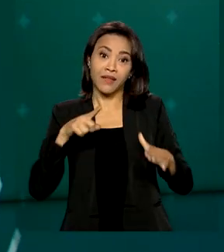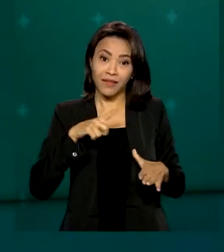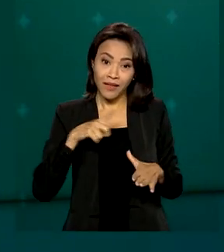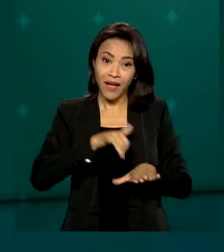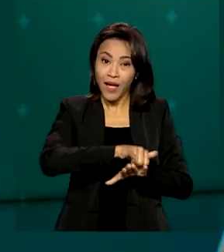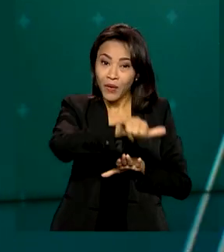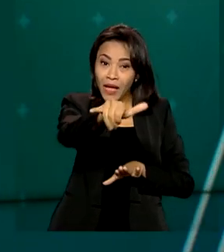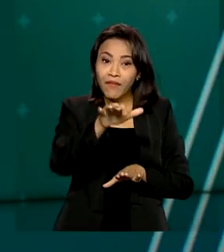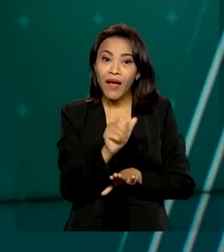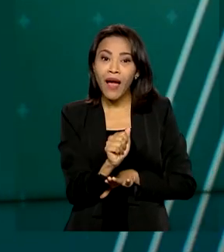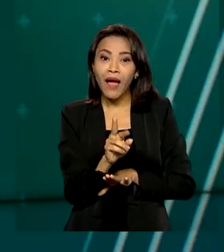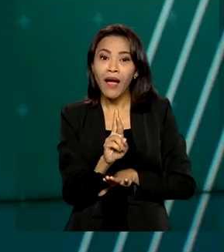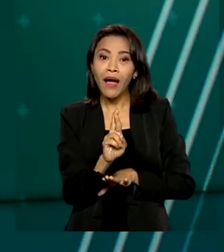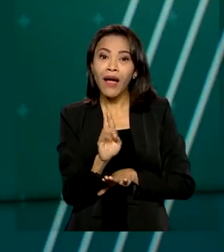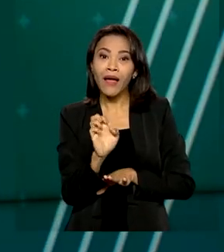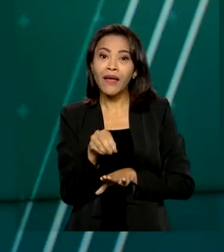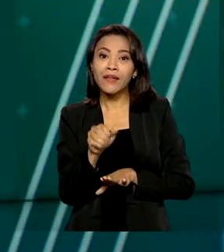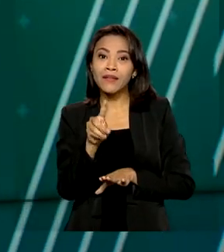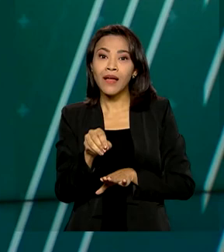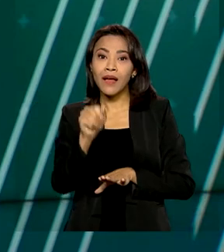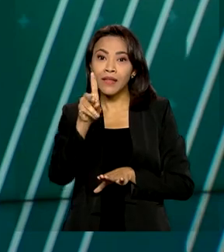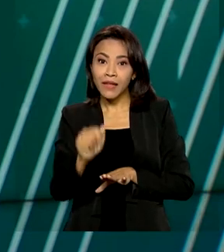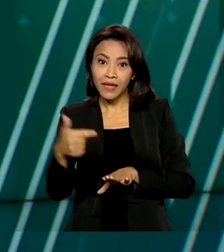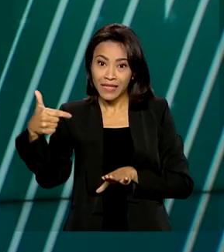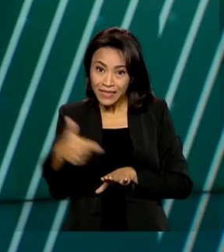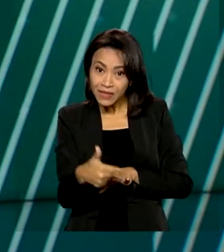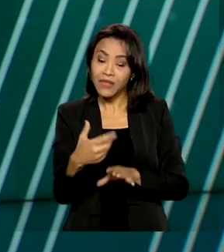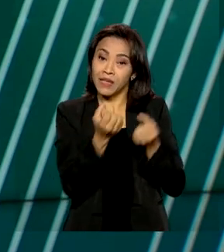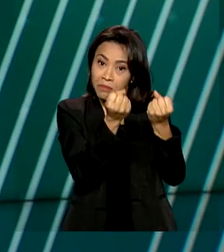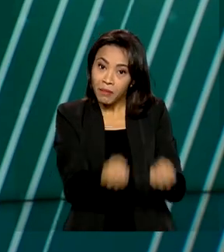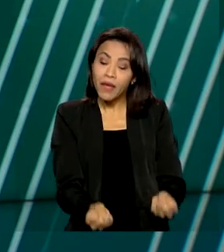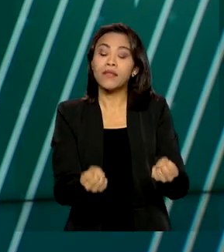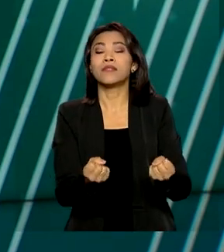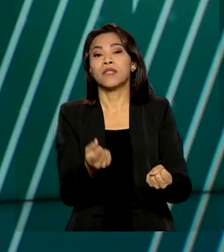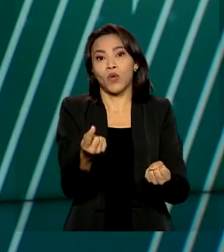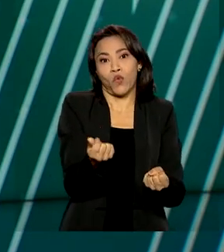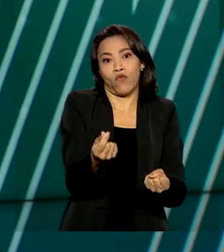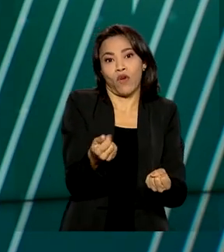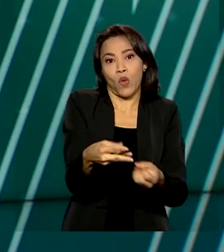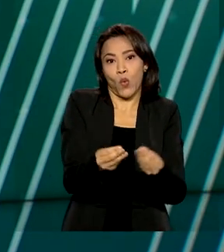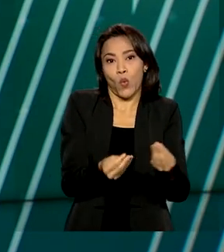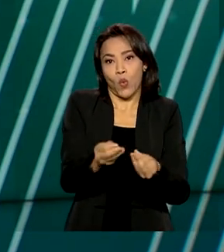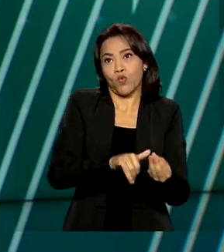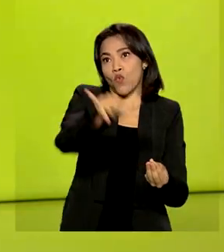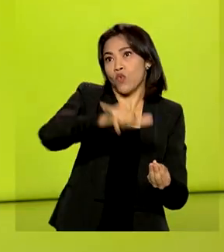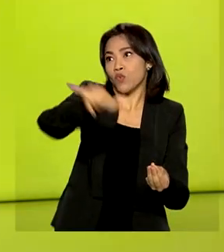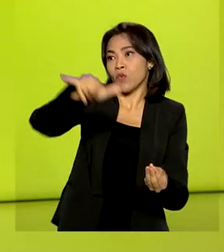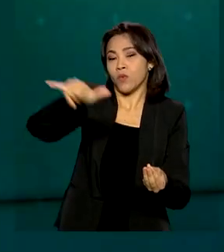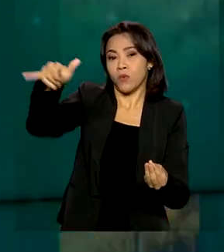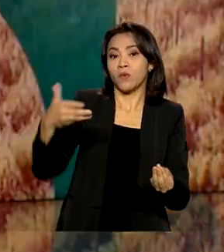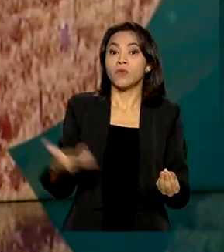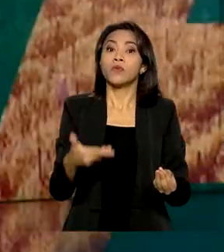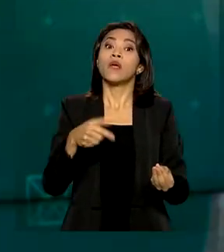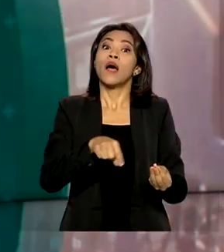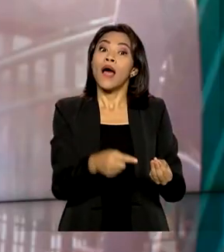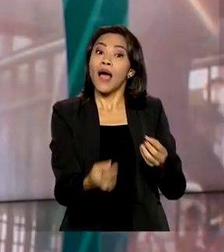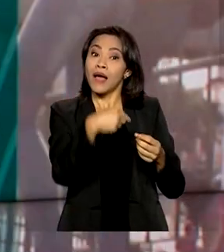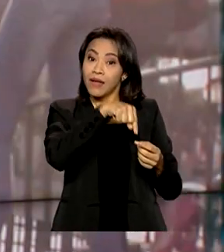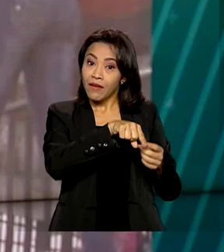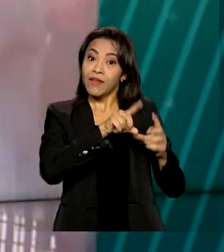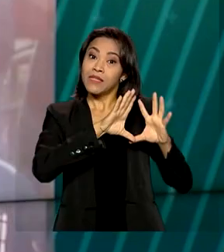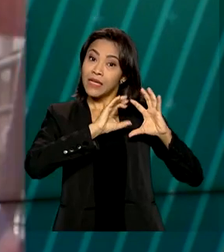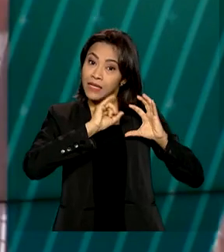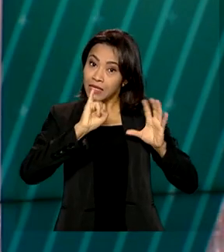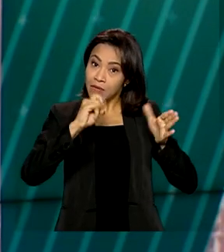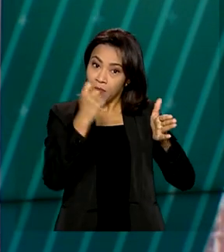arrendadas Esse é um dos componentes que pressiona o preço das passagens até 2023 alíquota do Imposto será